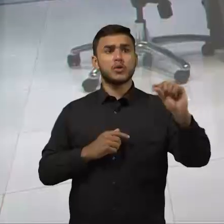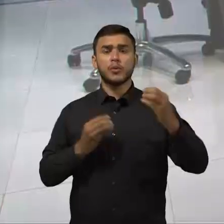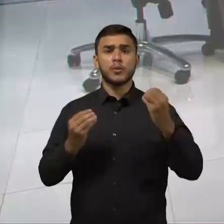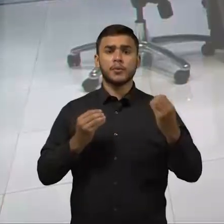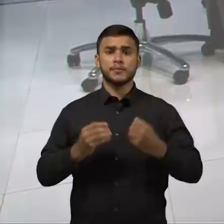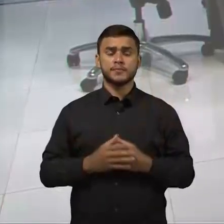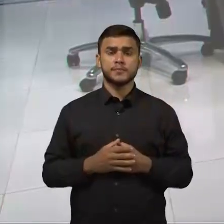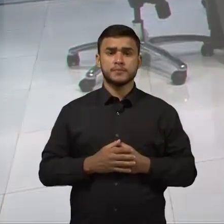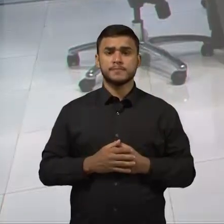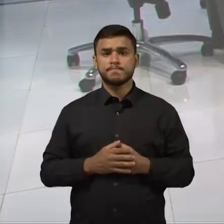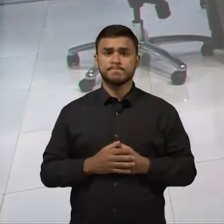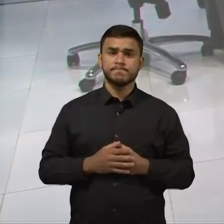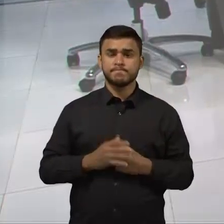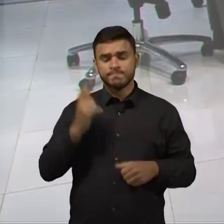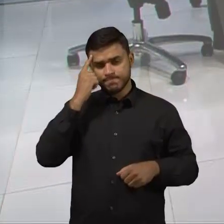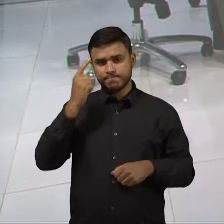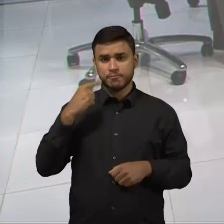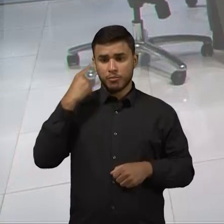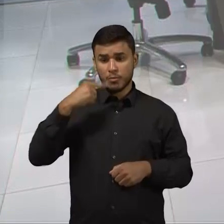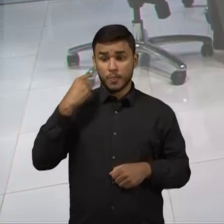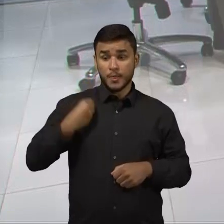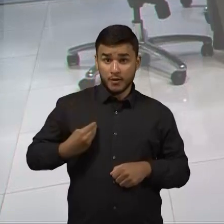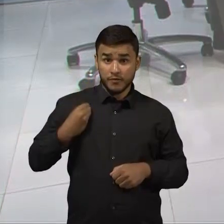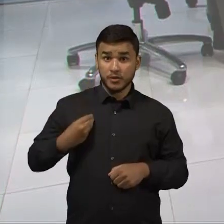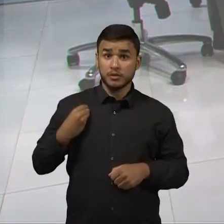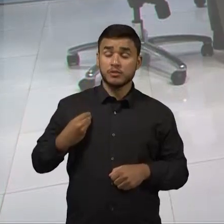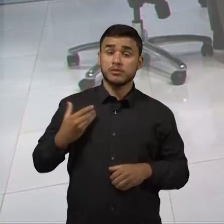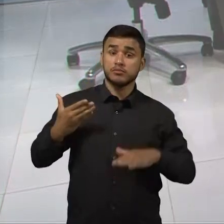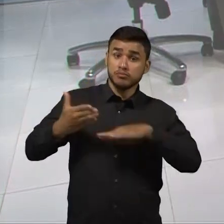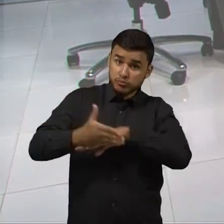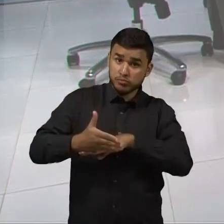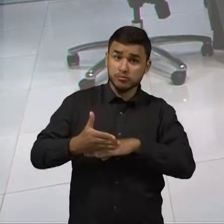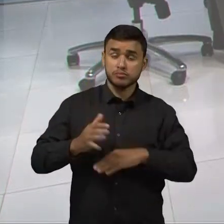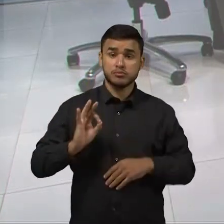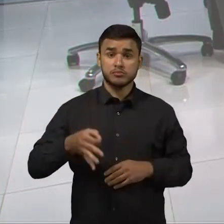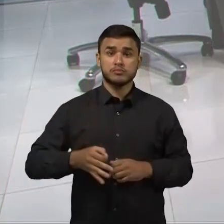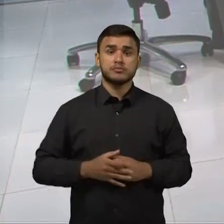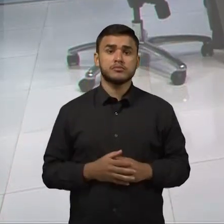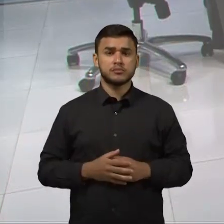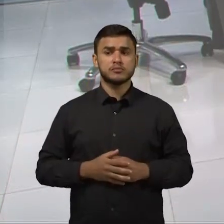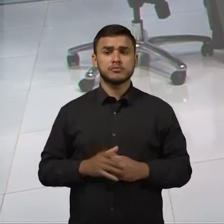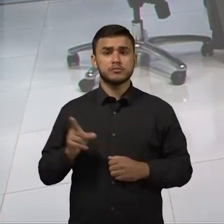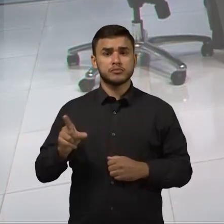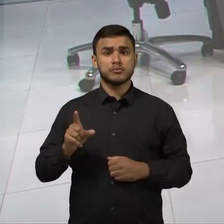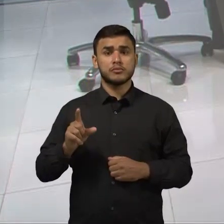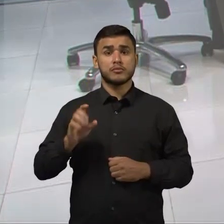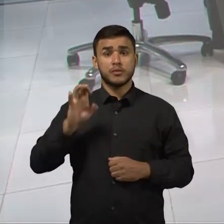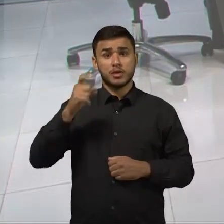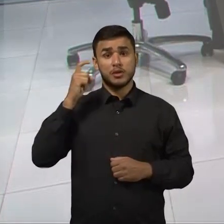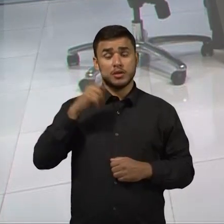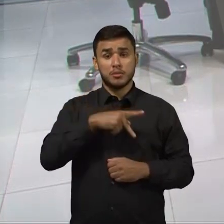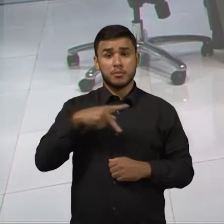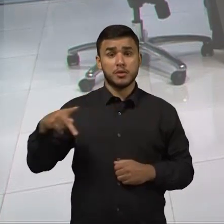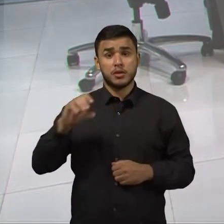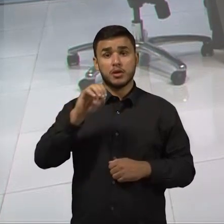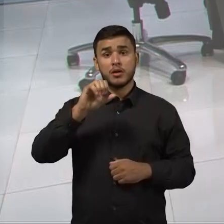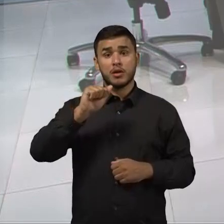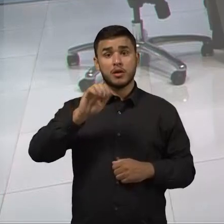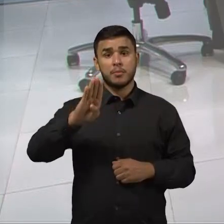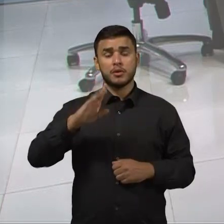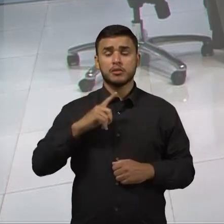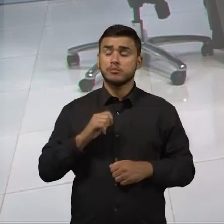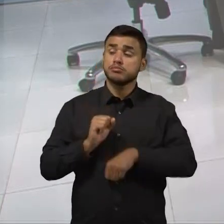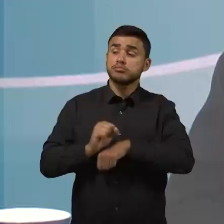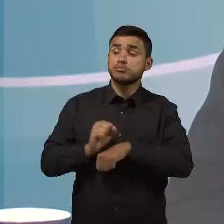a sua astúcia do advogado presente, um advogado renomado, ex-presidente da OAB, que fez a intervenção e solicitou o quê?